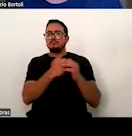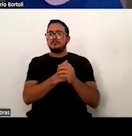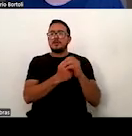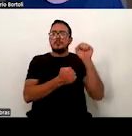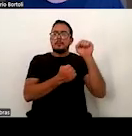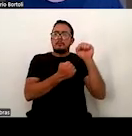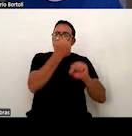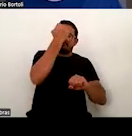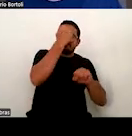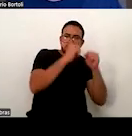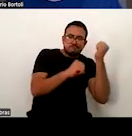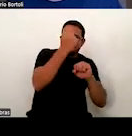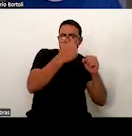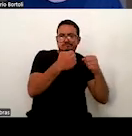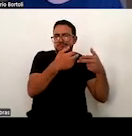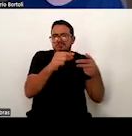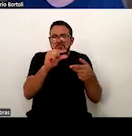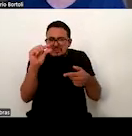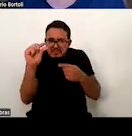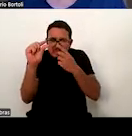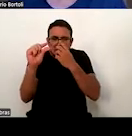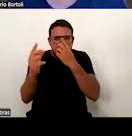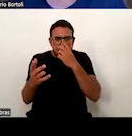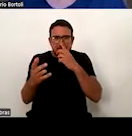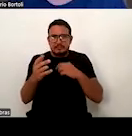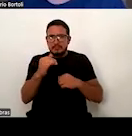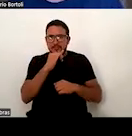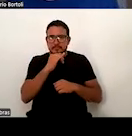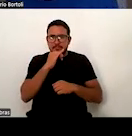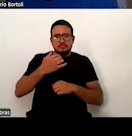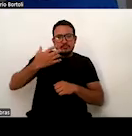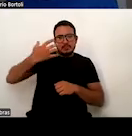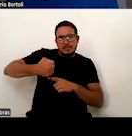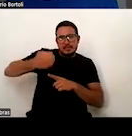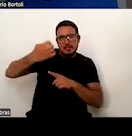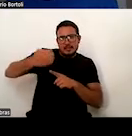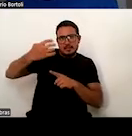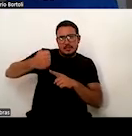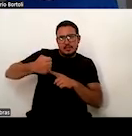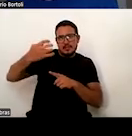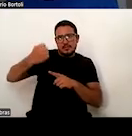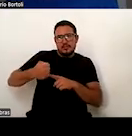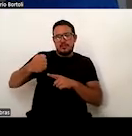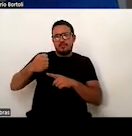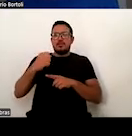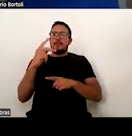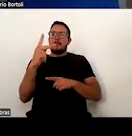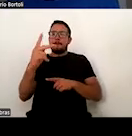é moído, ou no caso do leite, é um leite pasteurizado, tá? E aí já começa a ter os processos, né?